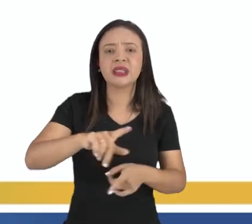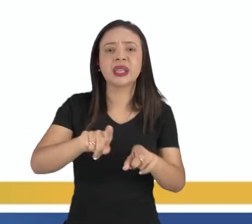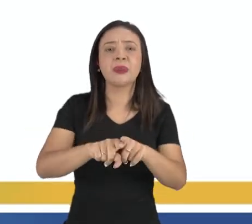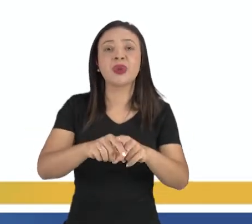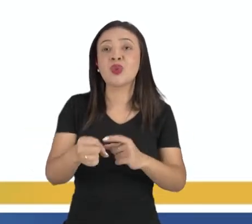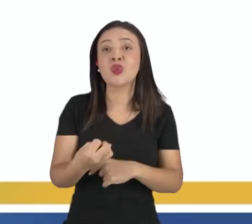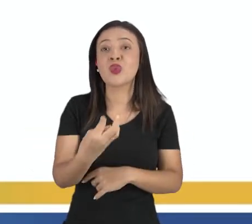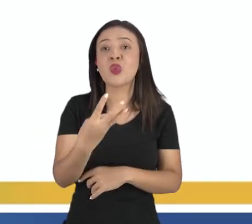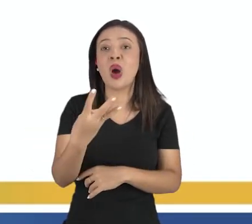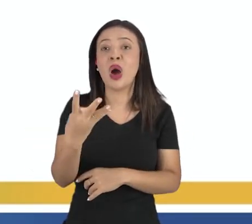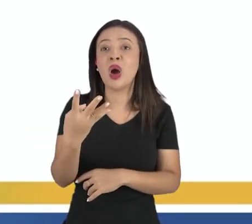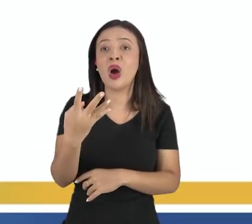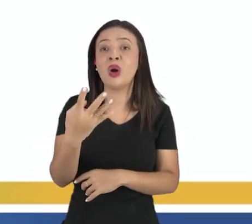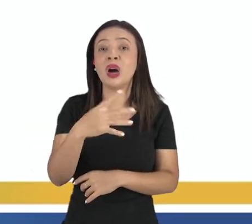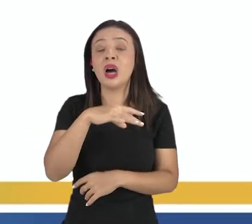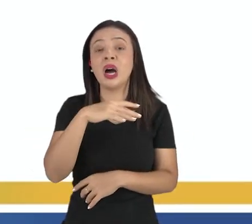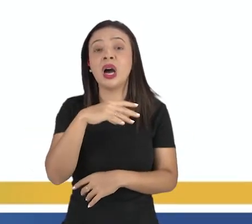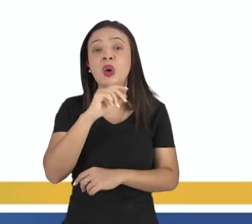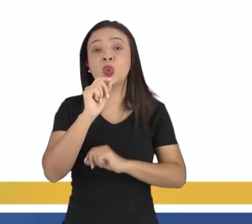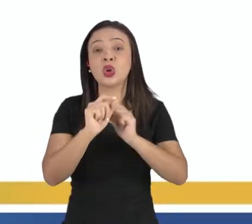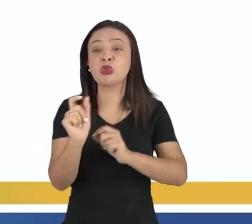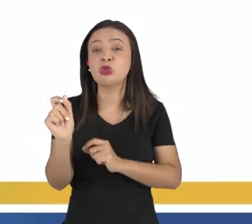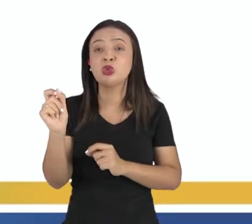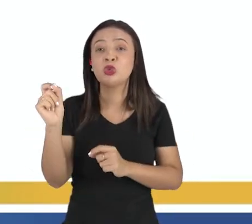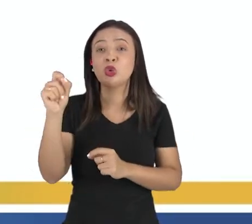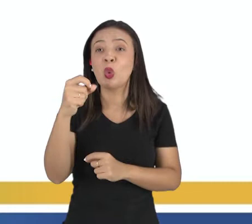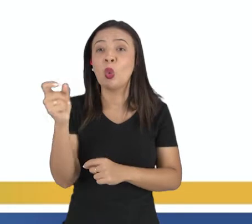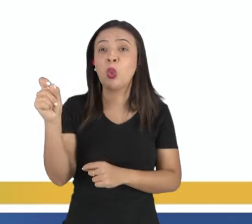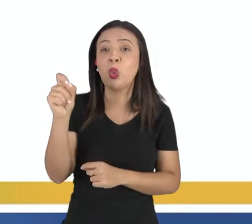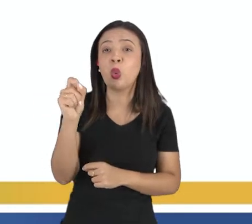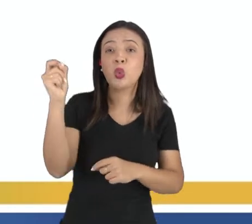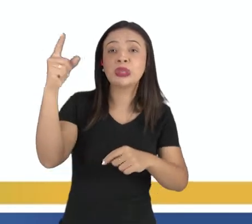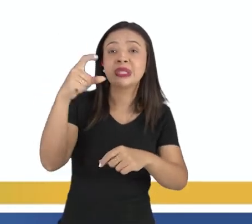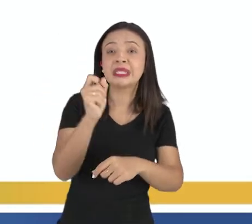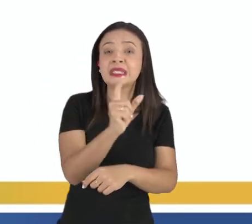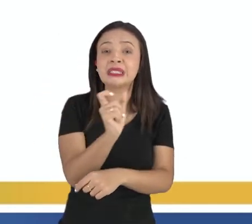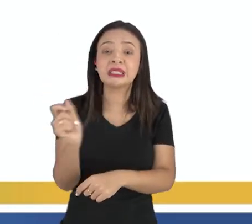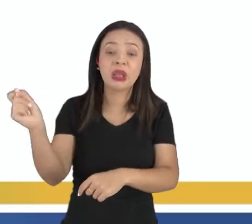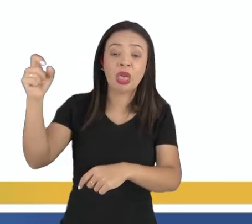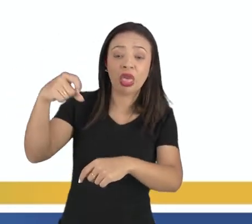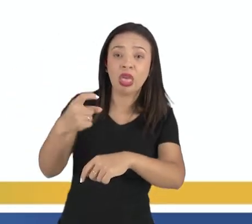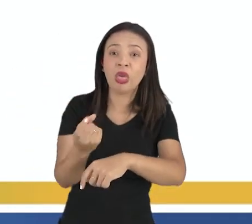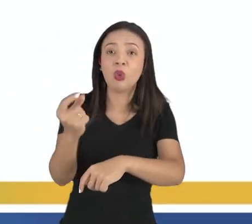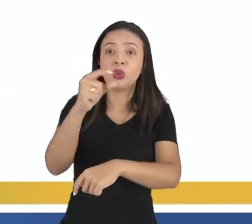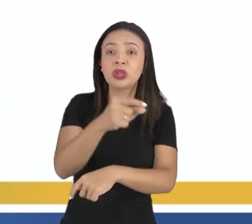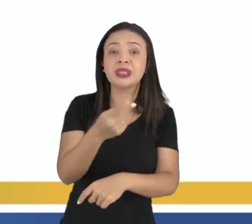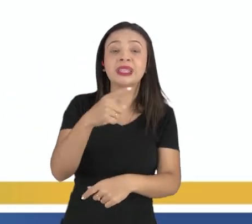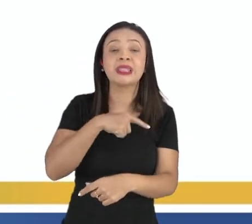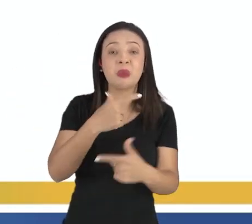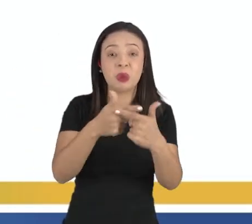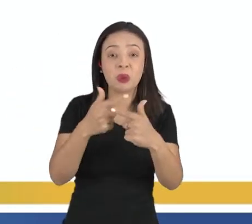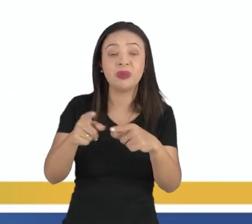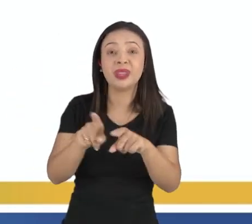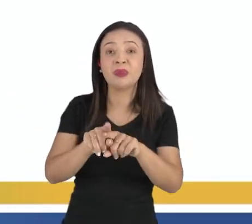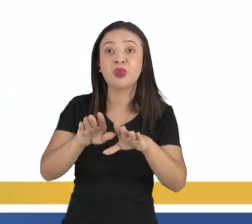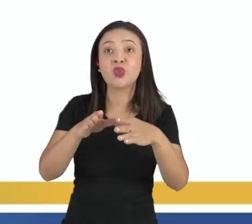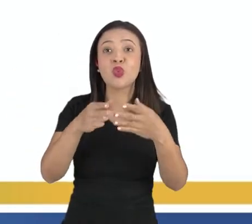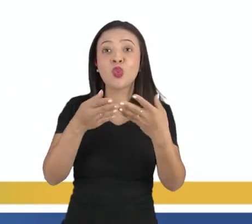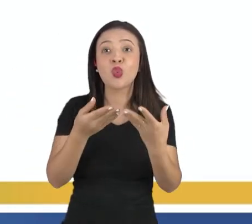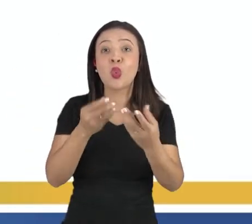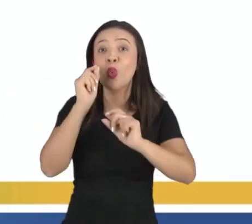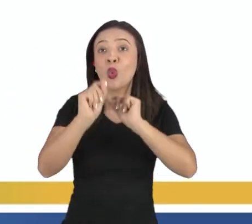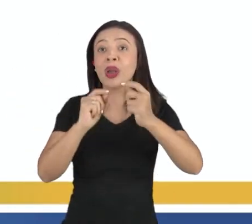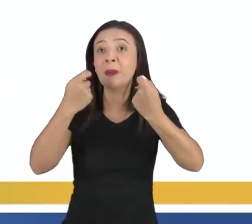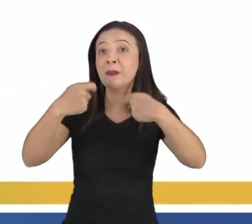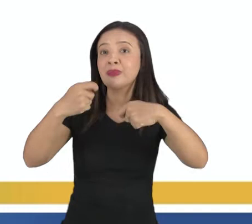quais as pragas potenciais ou as pragas que estão atacando naquela localidade e quais defensivos e quantidade de